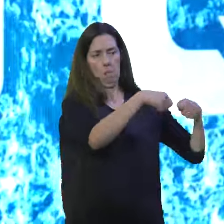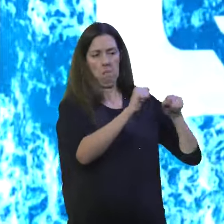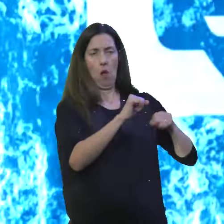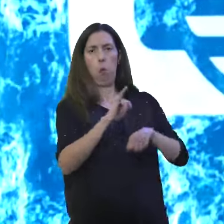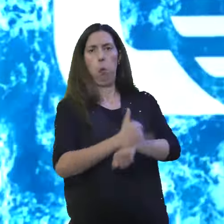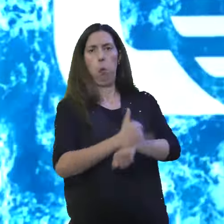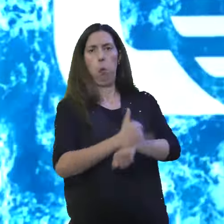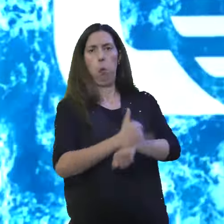os problemas de saúde.